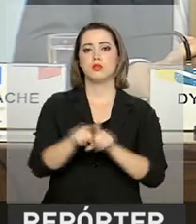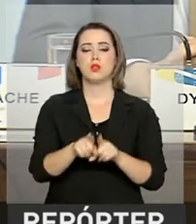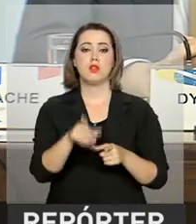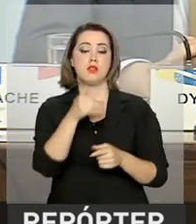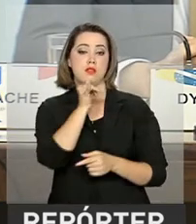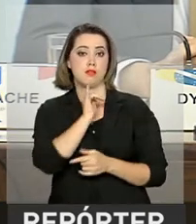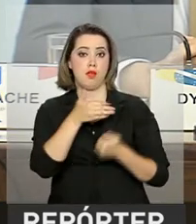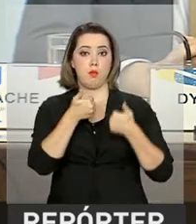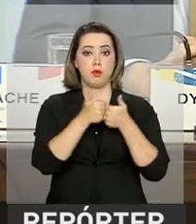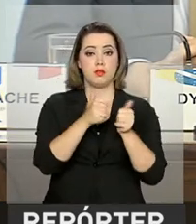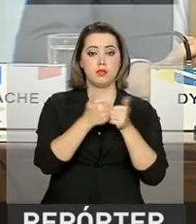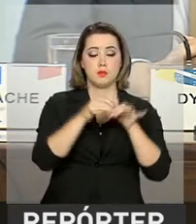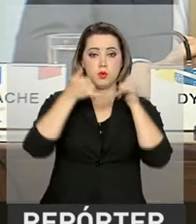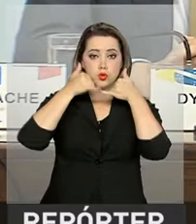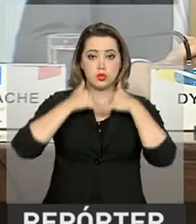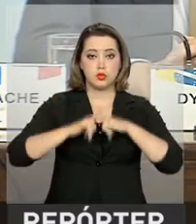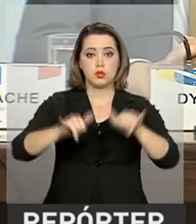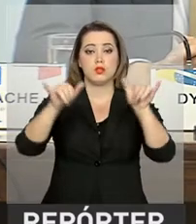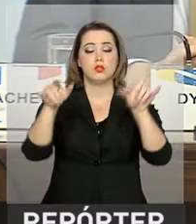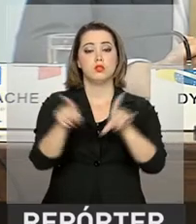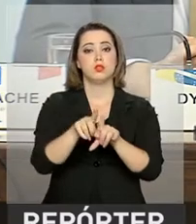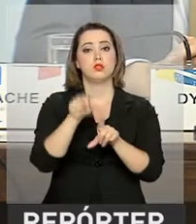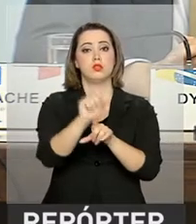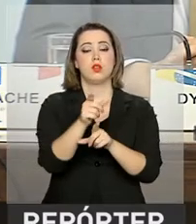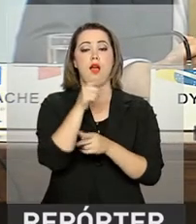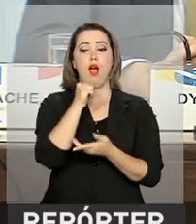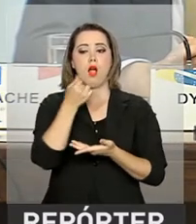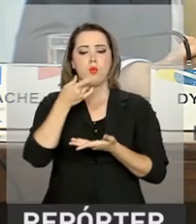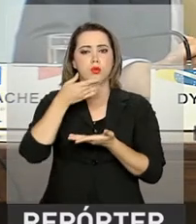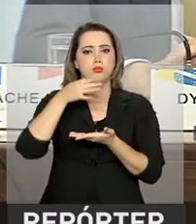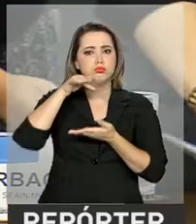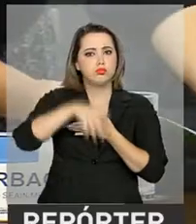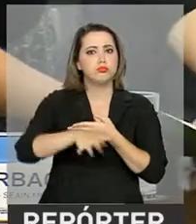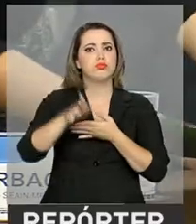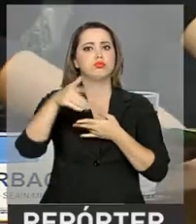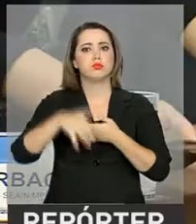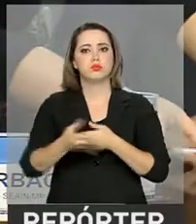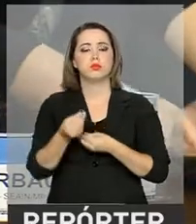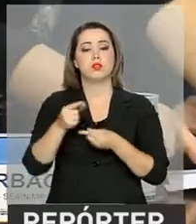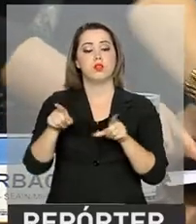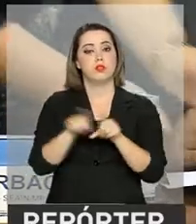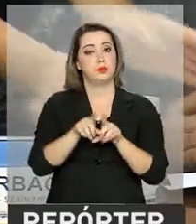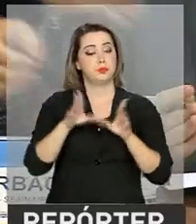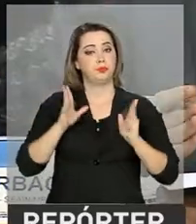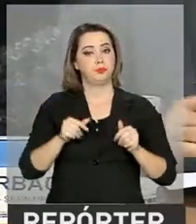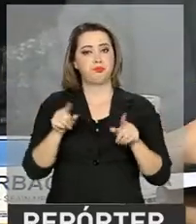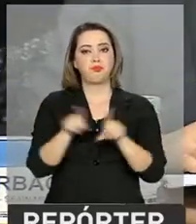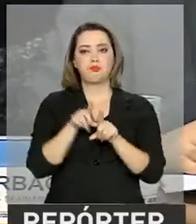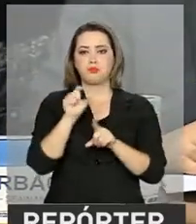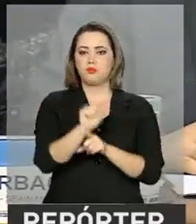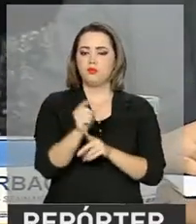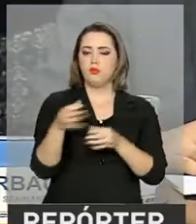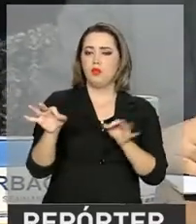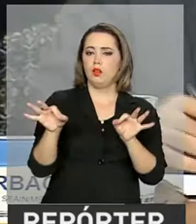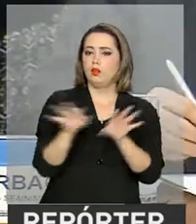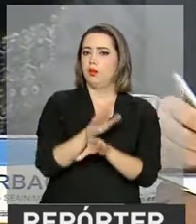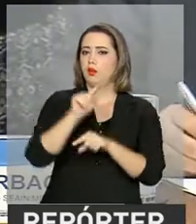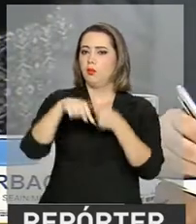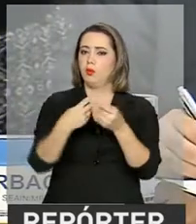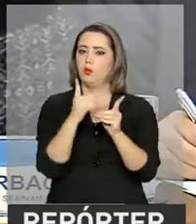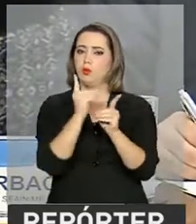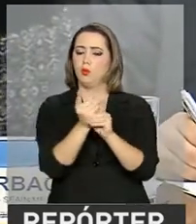transportes, energia elétrica, distribuição de água e saneamento. Ao final do encontro, foi assinado um